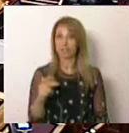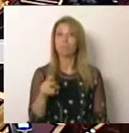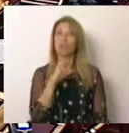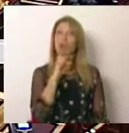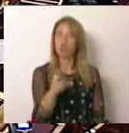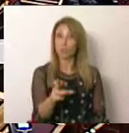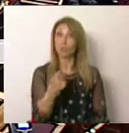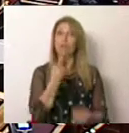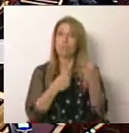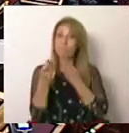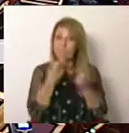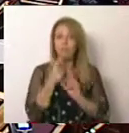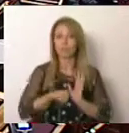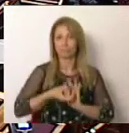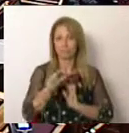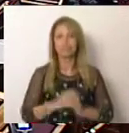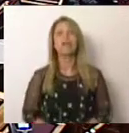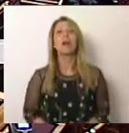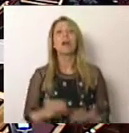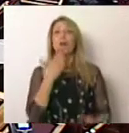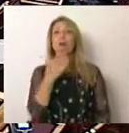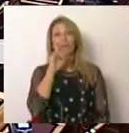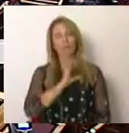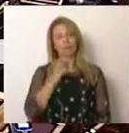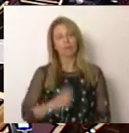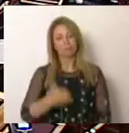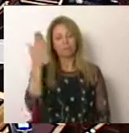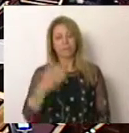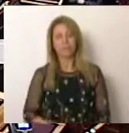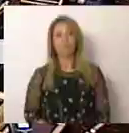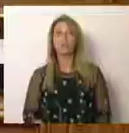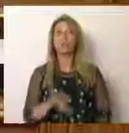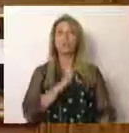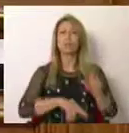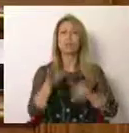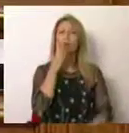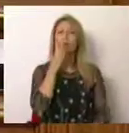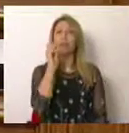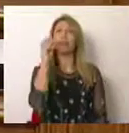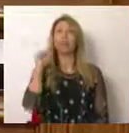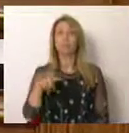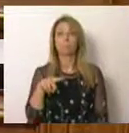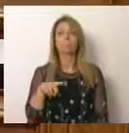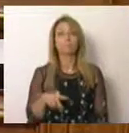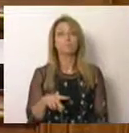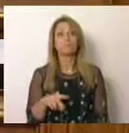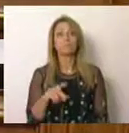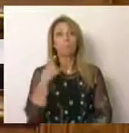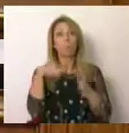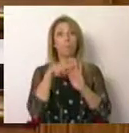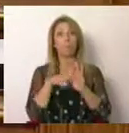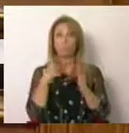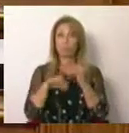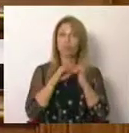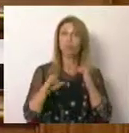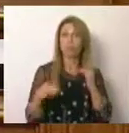Conjunto de perguntas. Muito obrigada, Sra. Presidente. Sr. Deputado Ivan Gonçalves, o princípio da